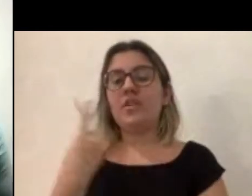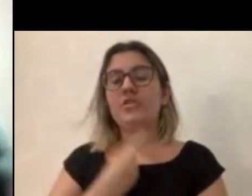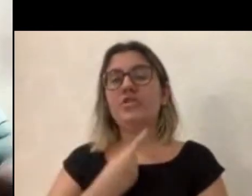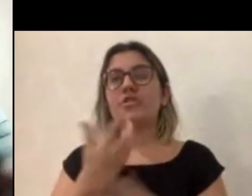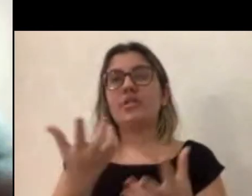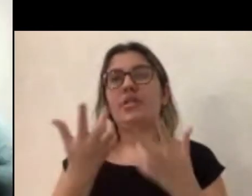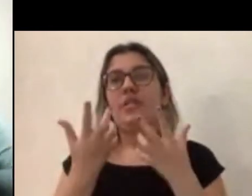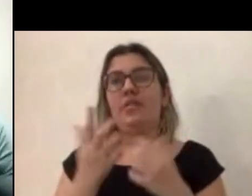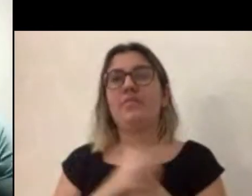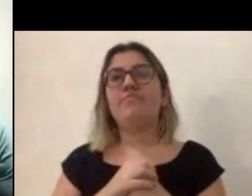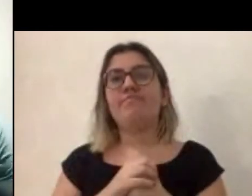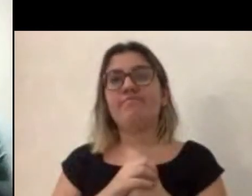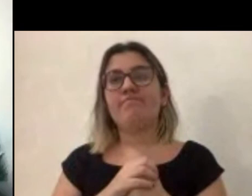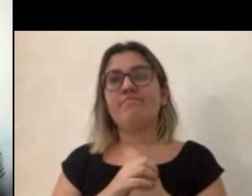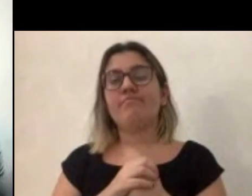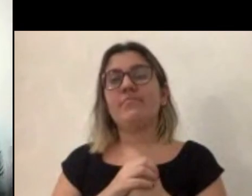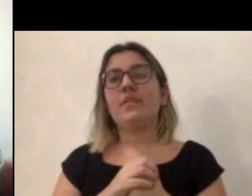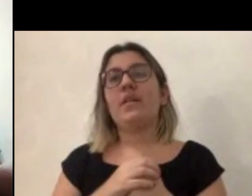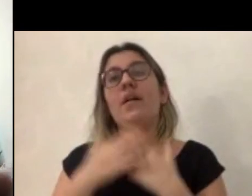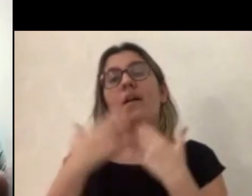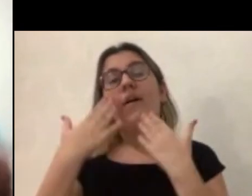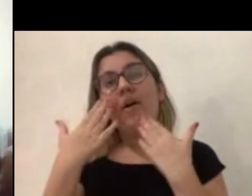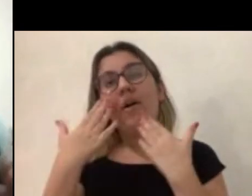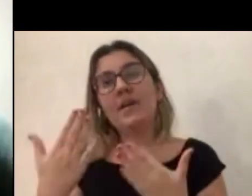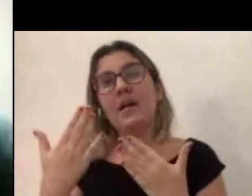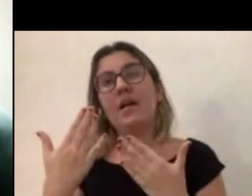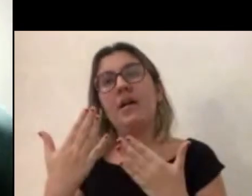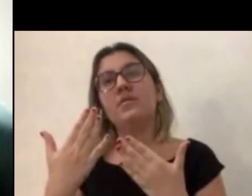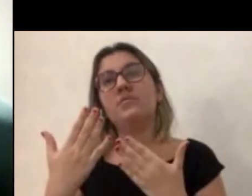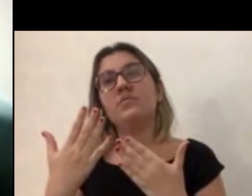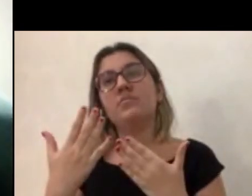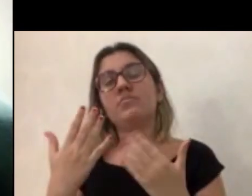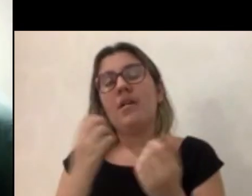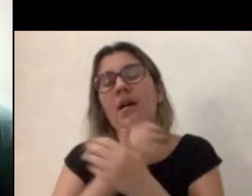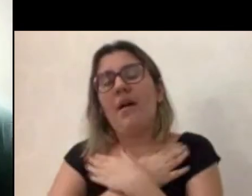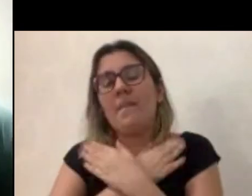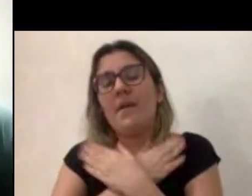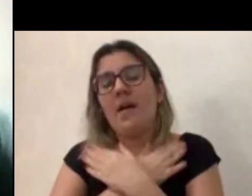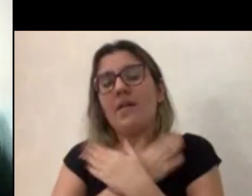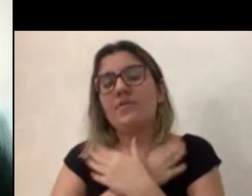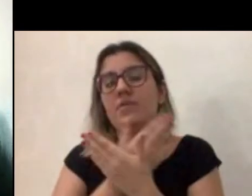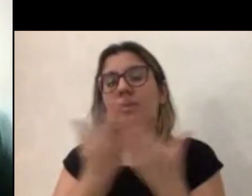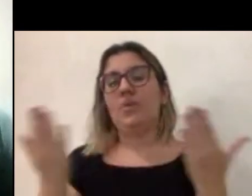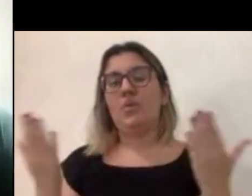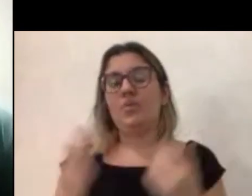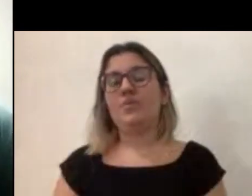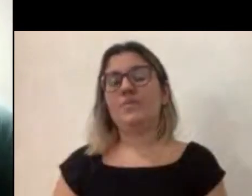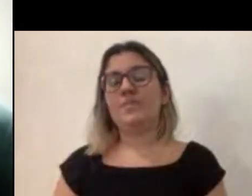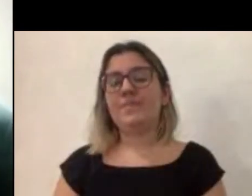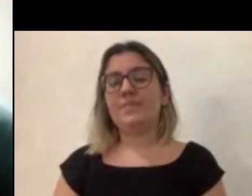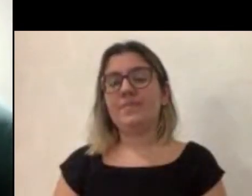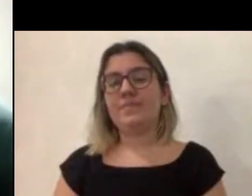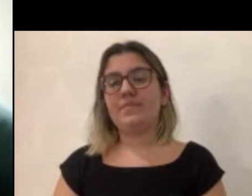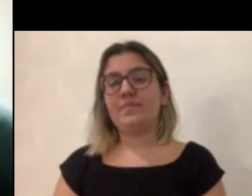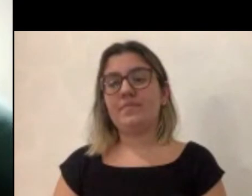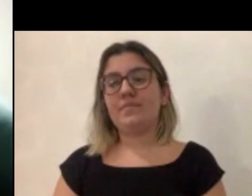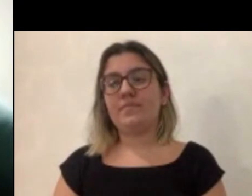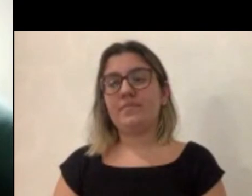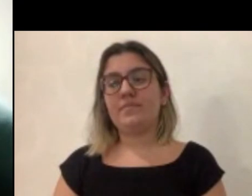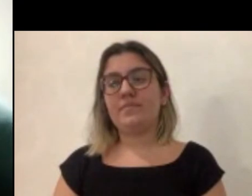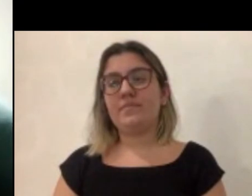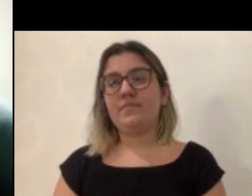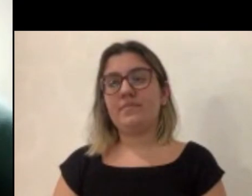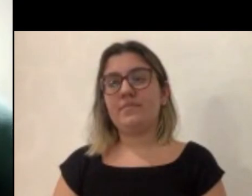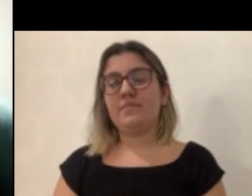forma melhor ainda do que a gente estava querendo, né? E é isso, obrigado. Um abraço